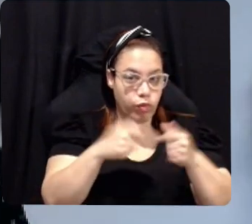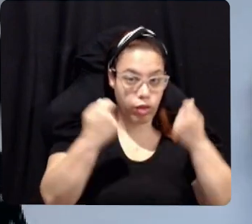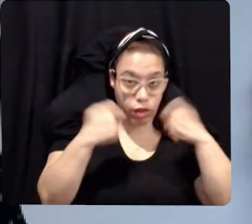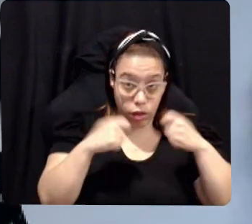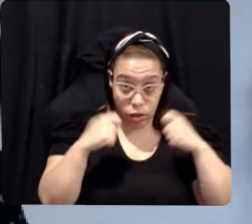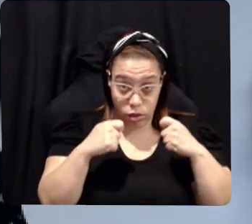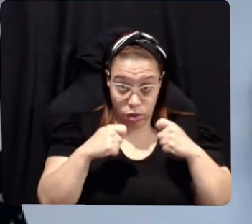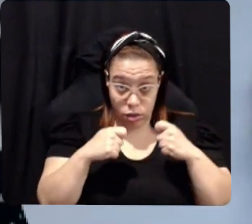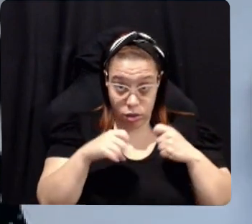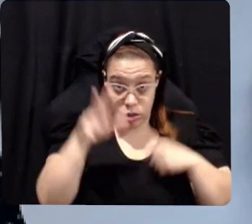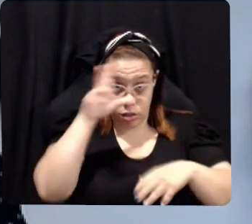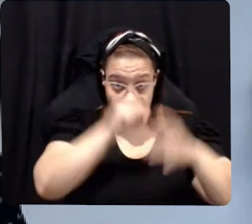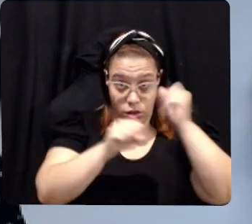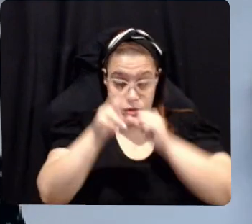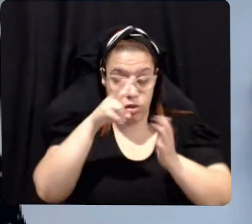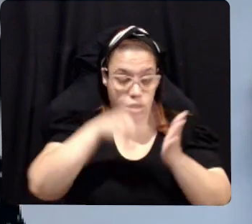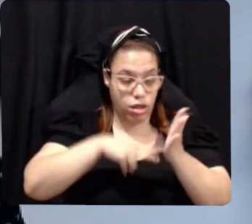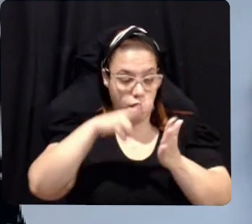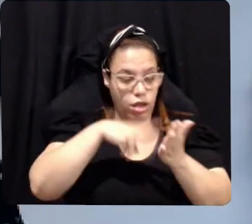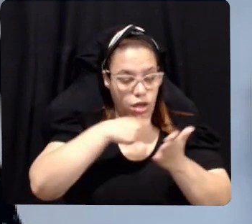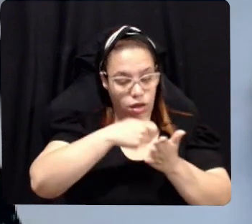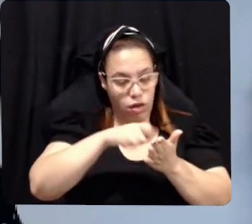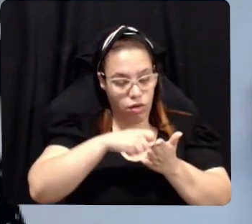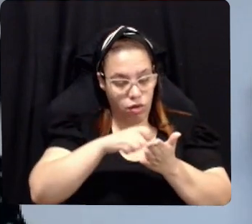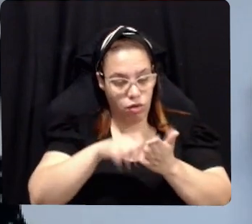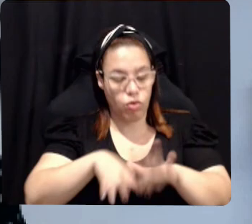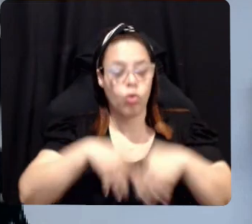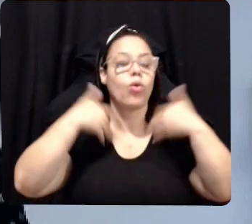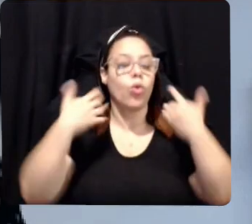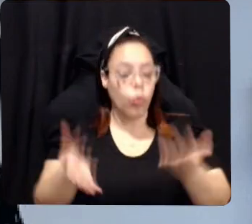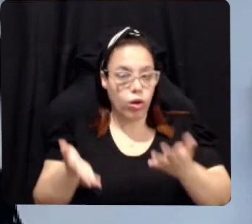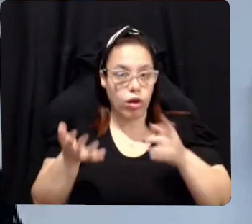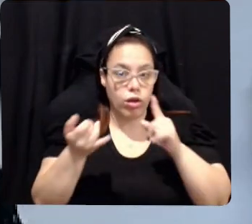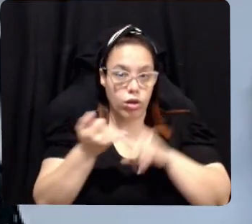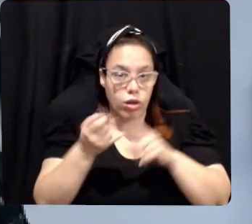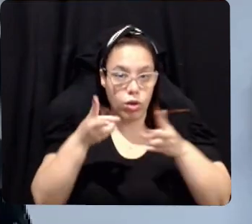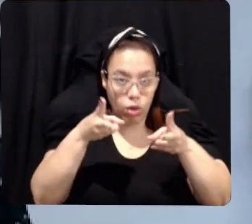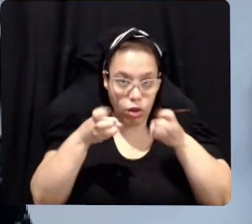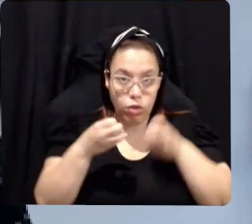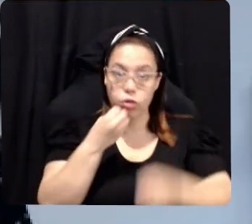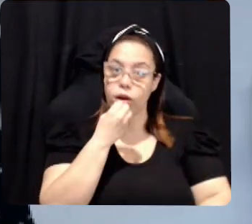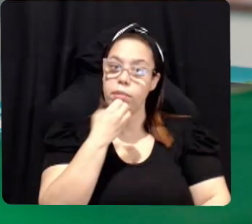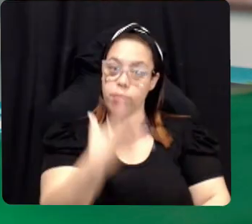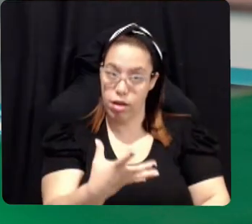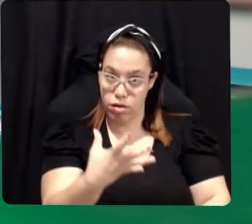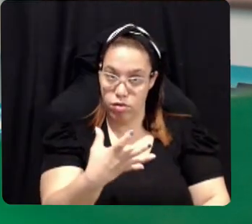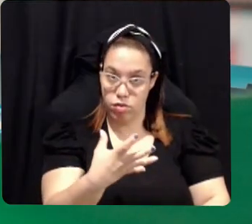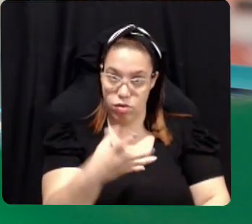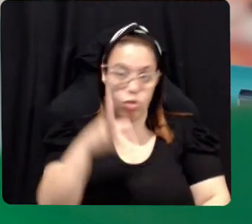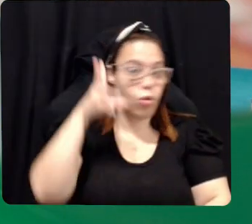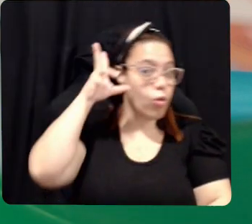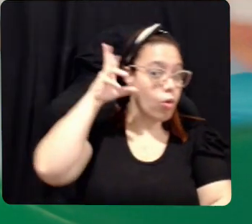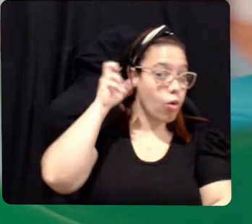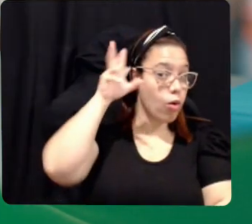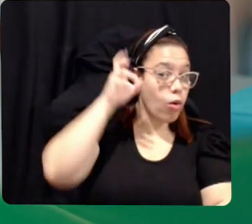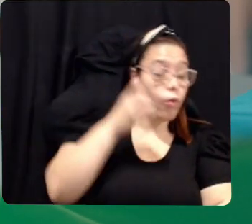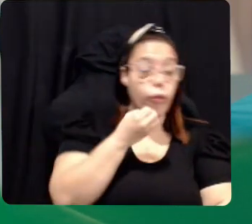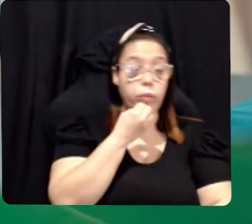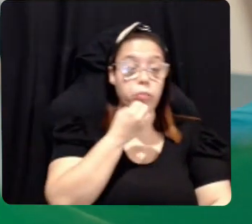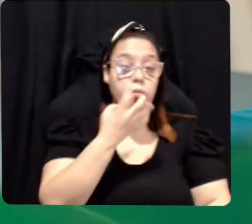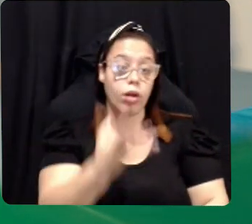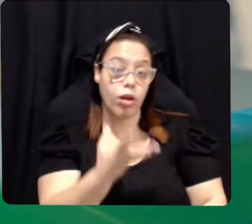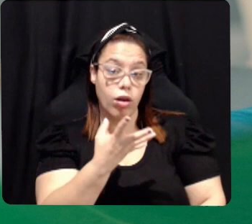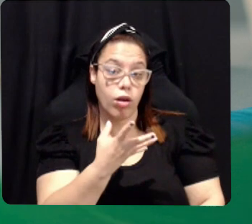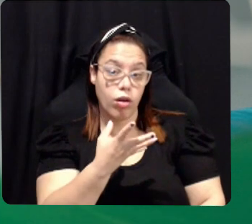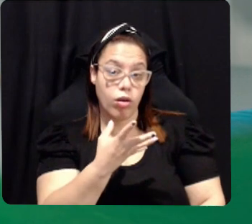as condições necessárias para aprender a ler e escrever. Quais são essas condições? Enxergar bem,